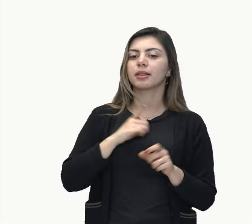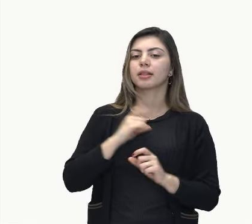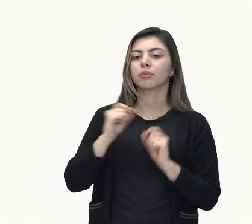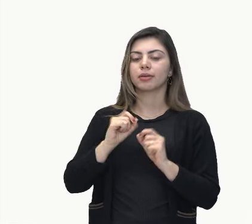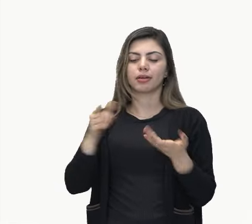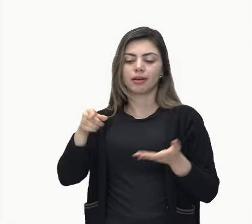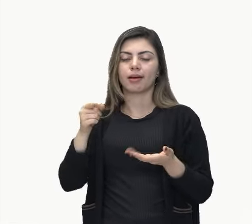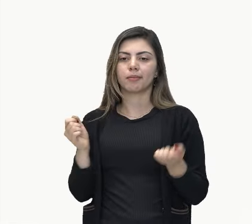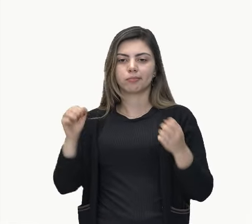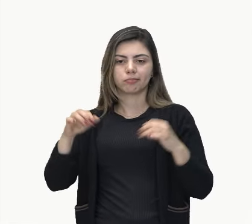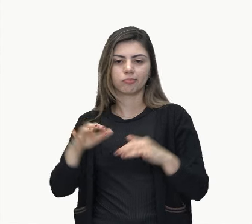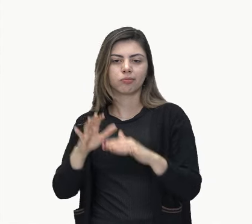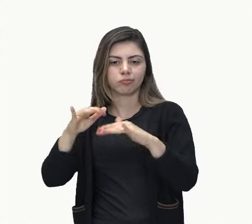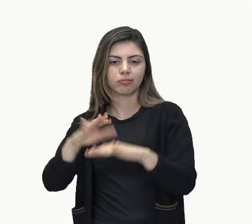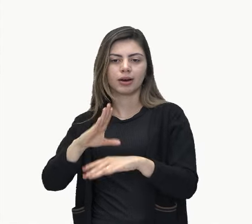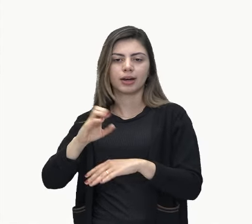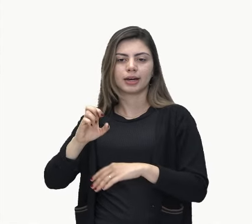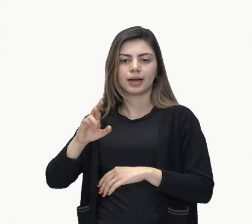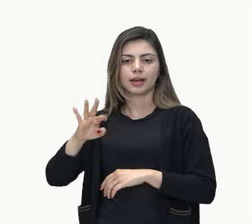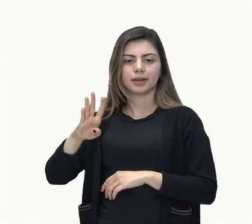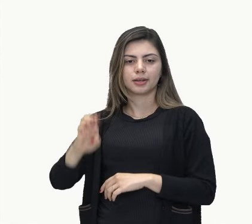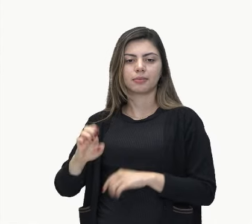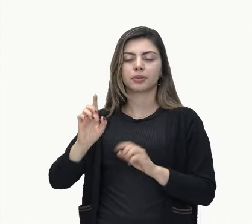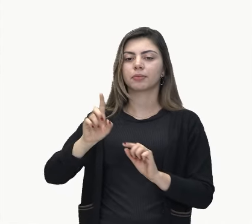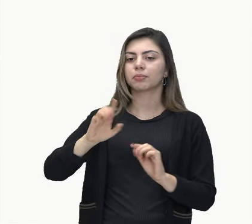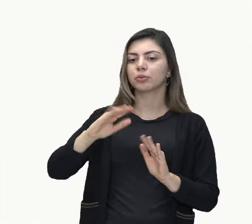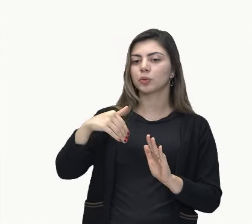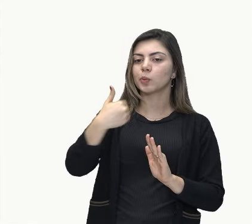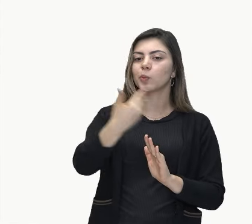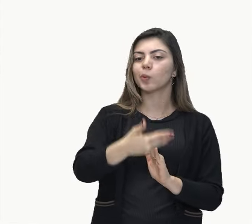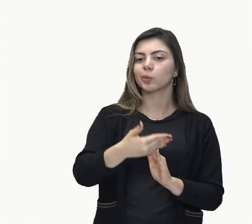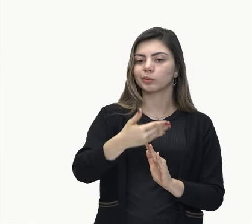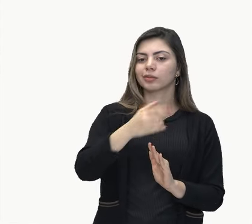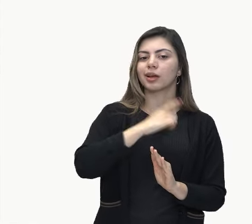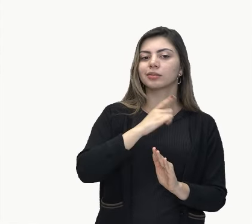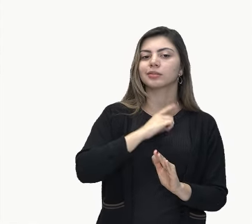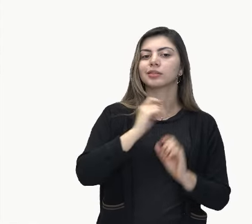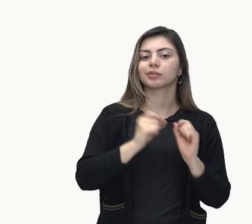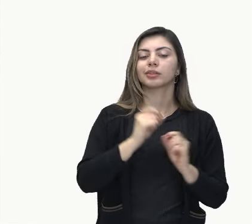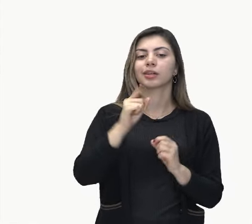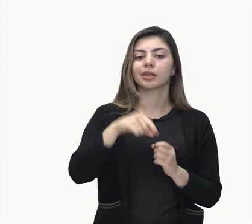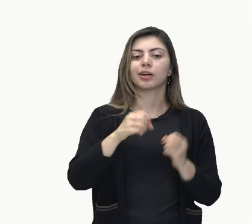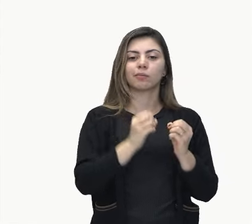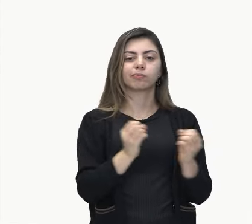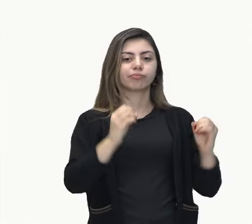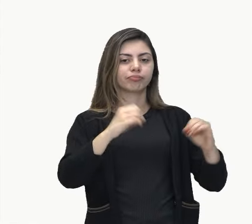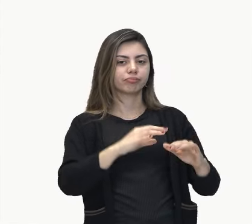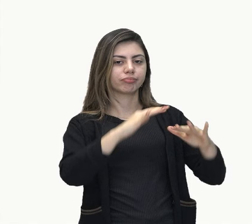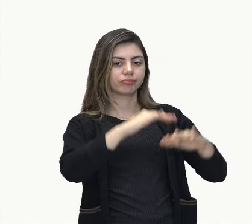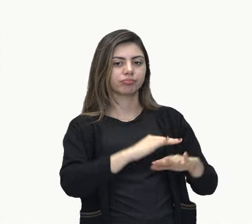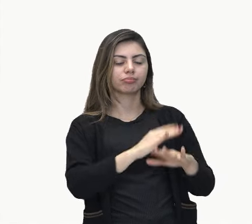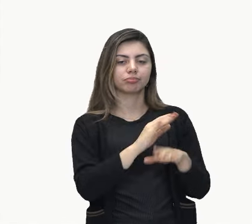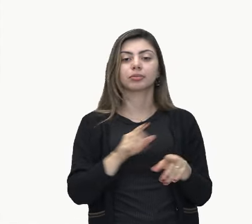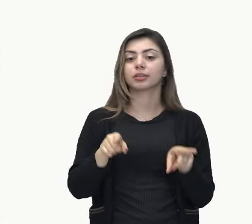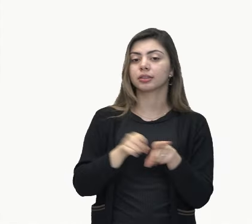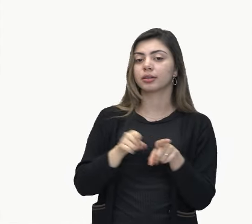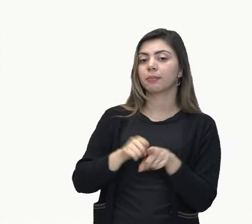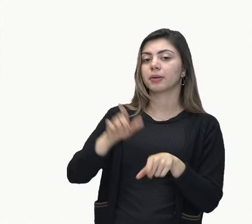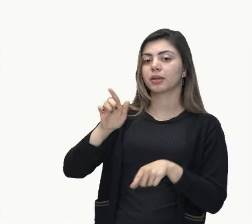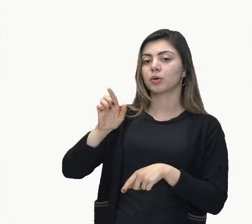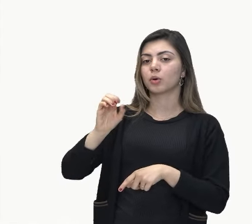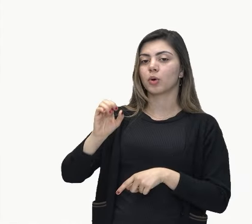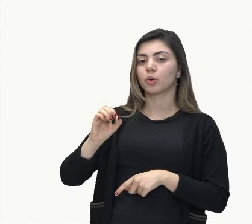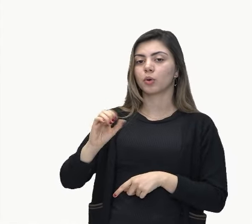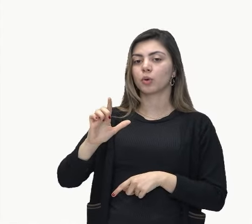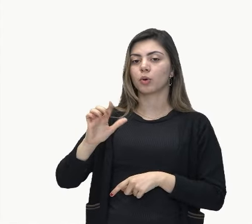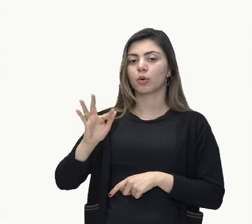Caribe, pelo Oceano Pacífico a oeste e também estando nessa região aqui do Golfo